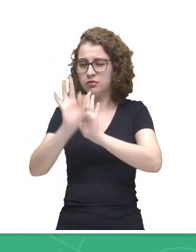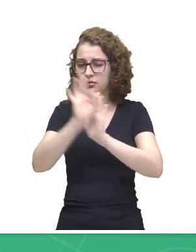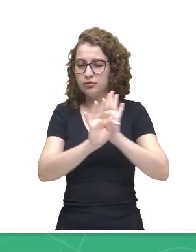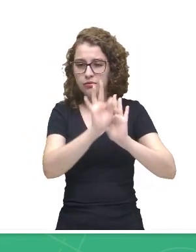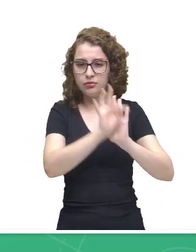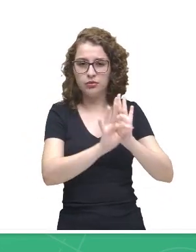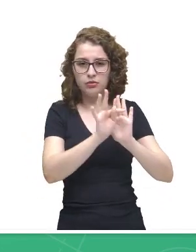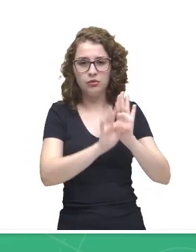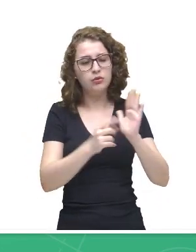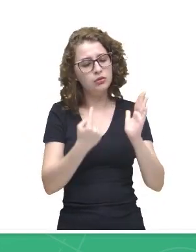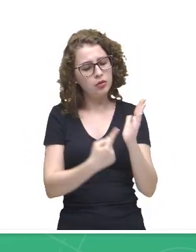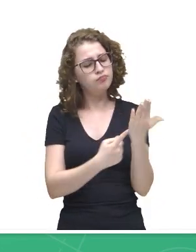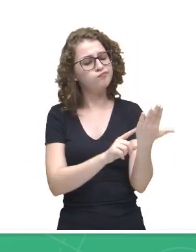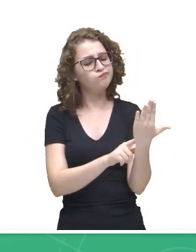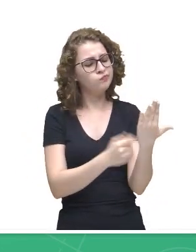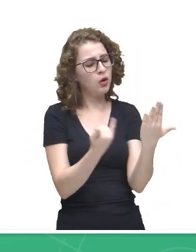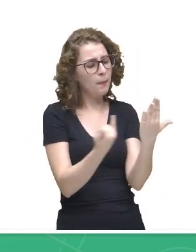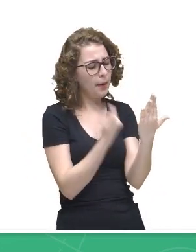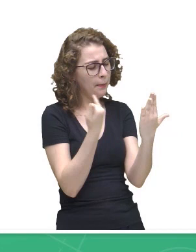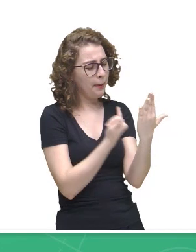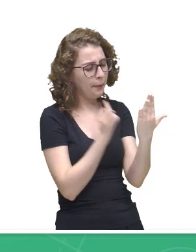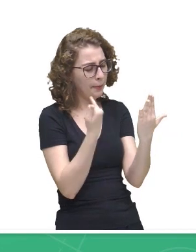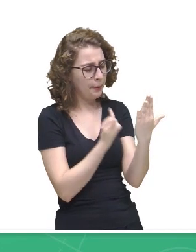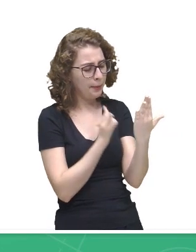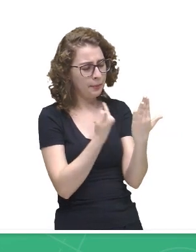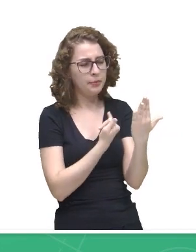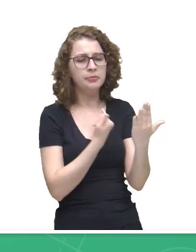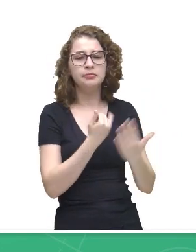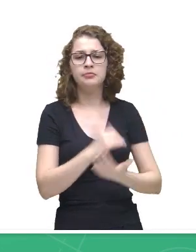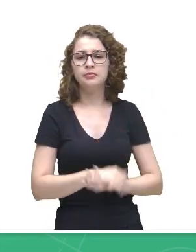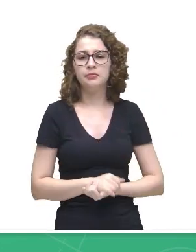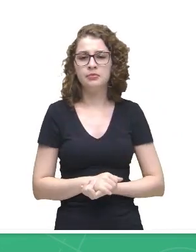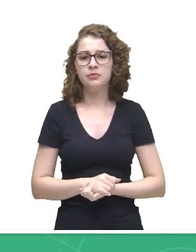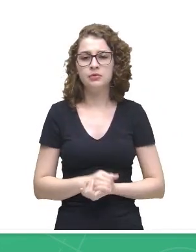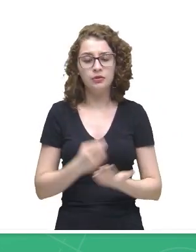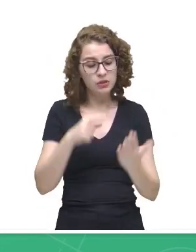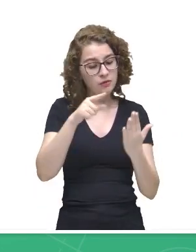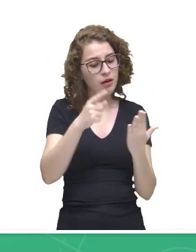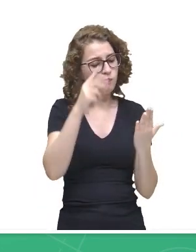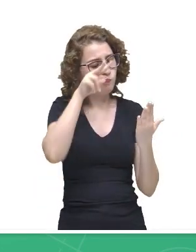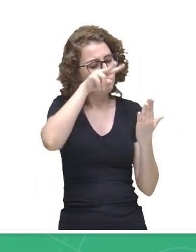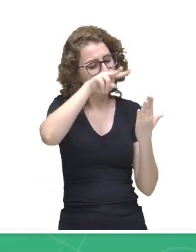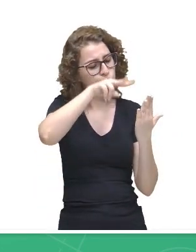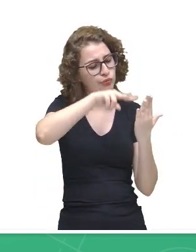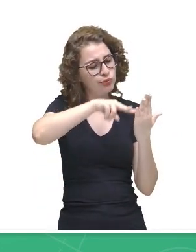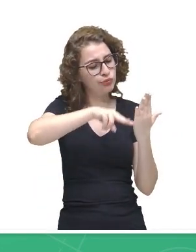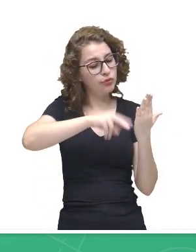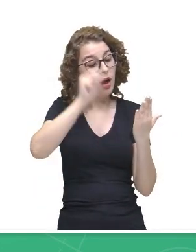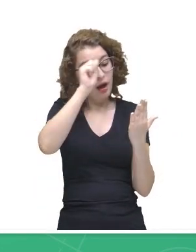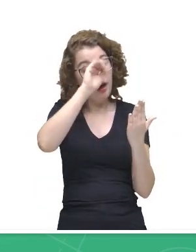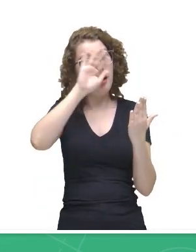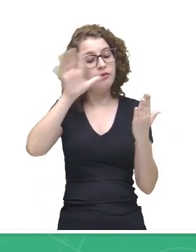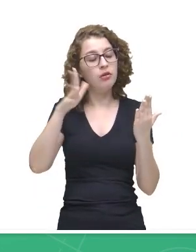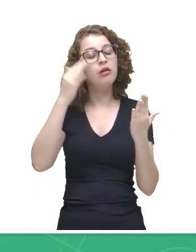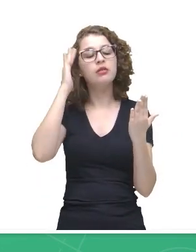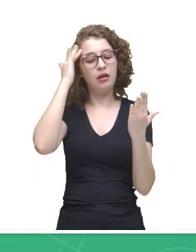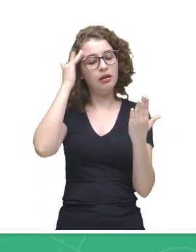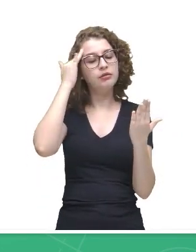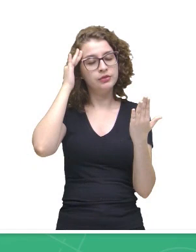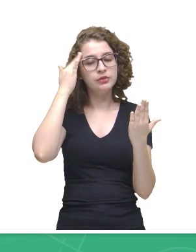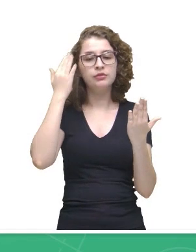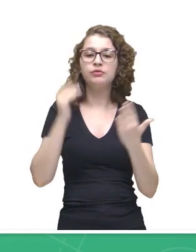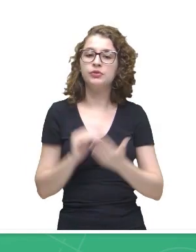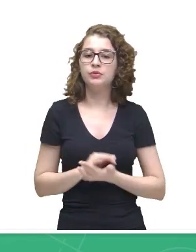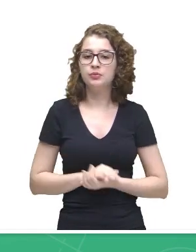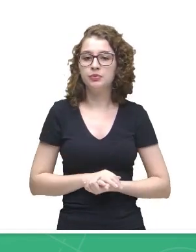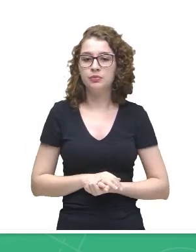passar uma ideia. Então, é importante que vocês saibam a ideia que elas vão transmitir sempre no texto. E aqui são as conclusivas. Então, quando eu quero terminar